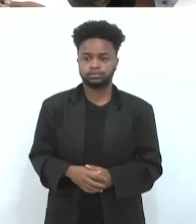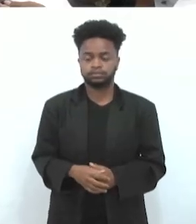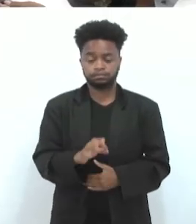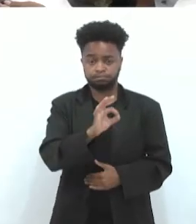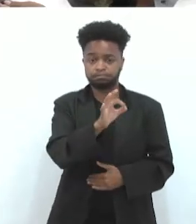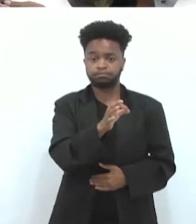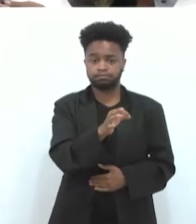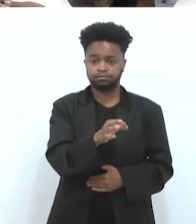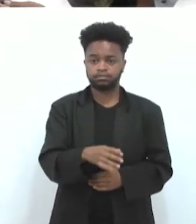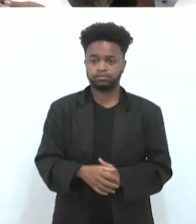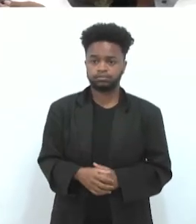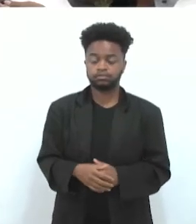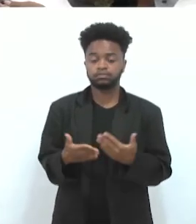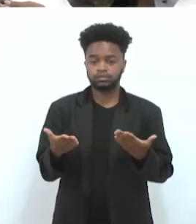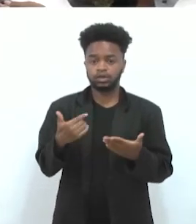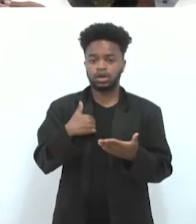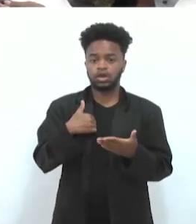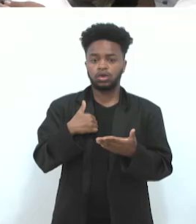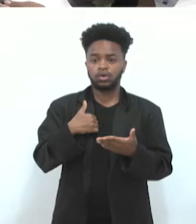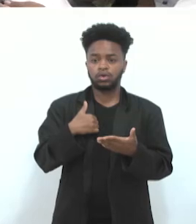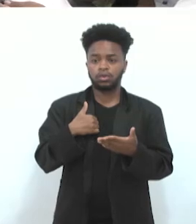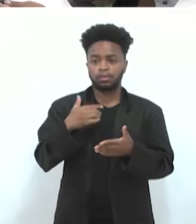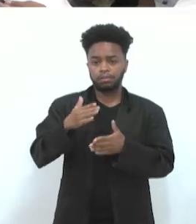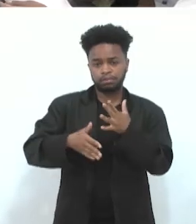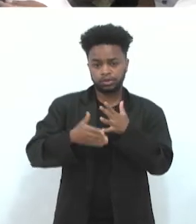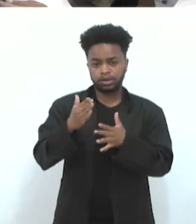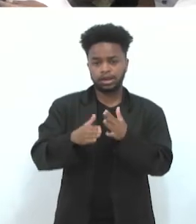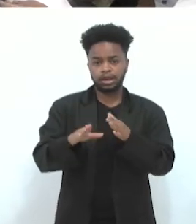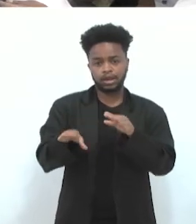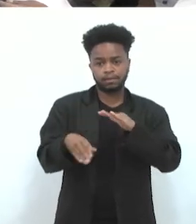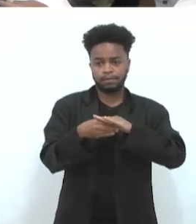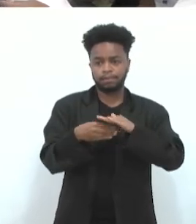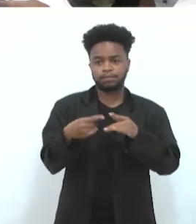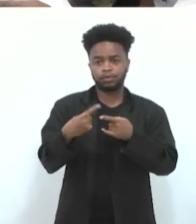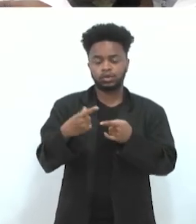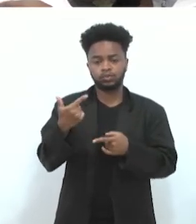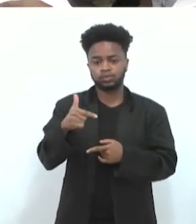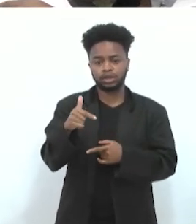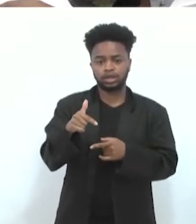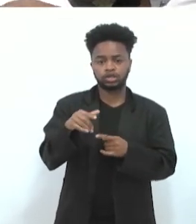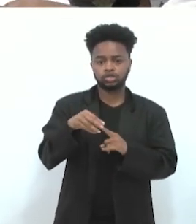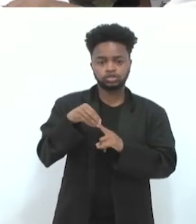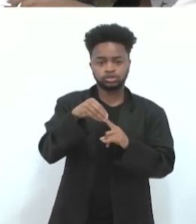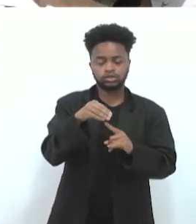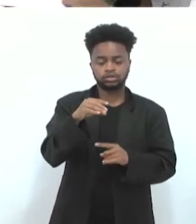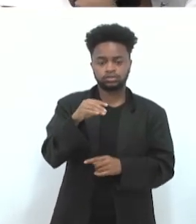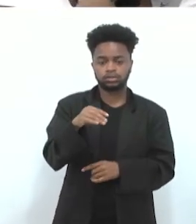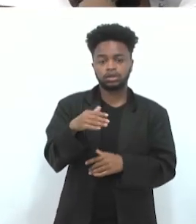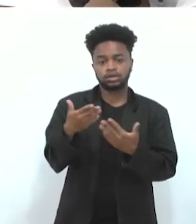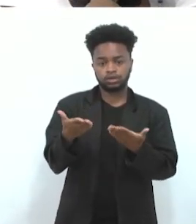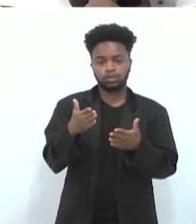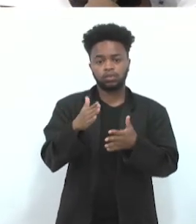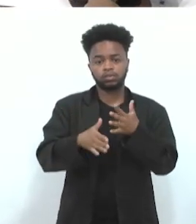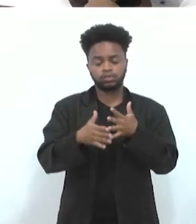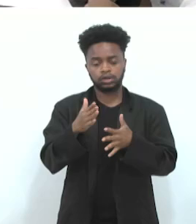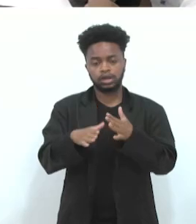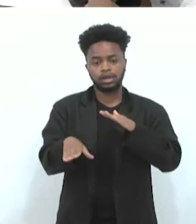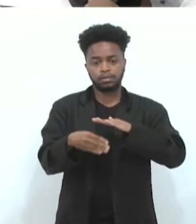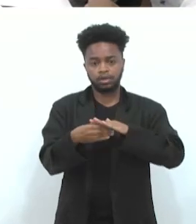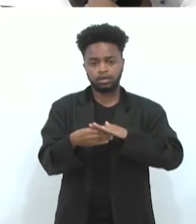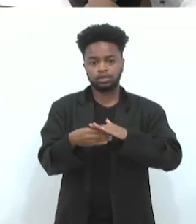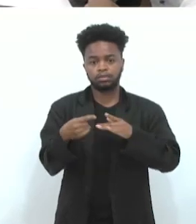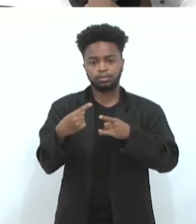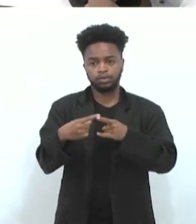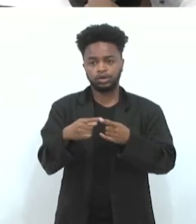Então, senhor presidente, vou prejudicar as emendas. É bem apropriado, porque aí não há destaque. Então, prejudicar das emendas por destruir